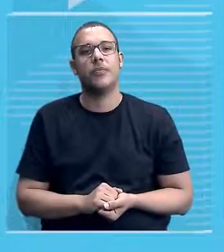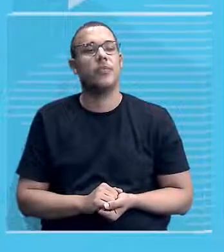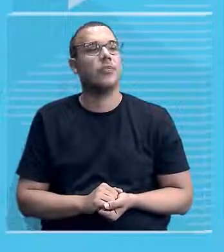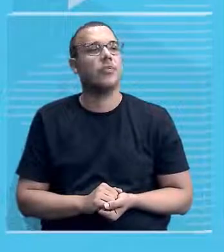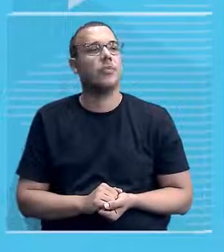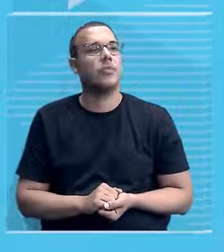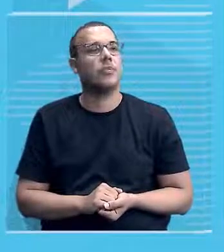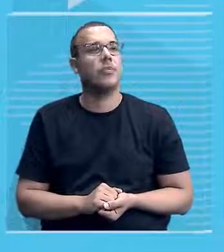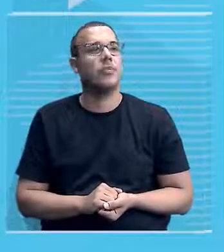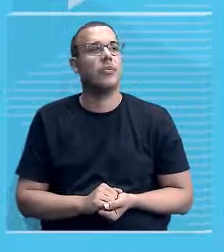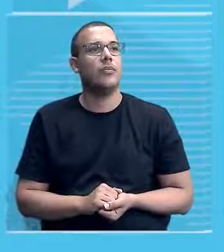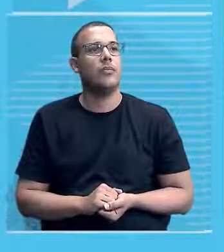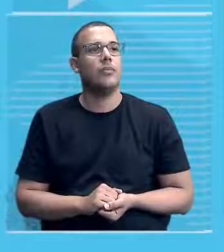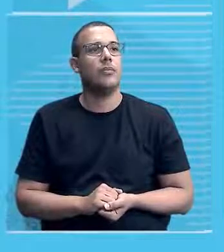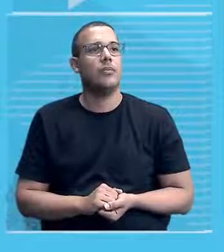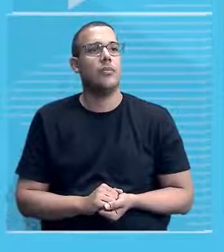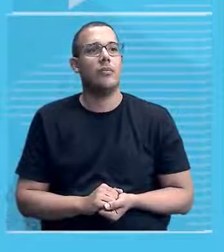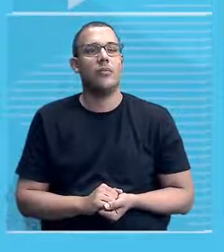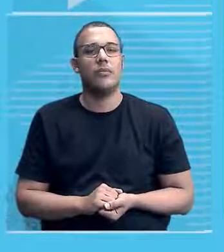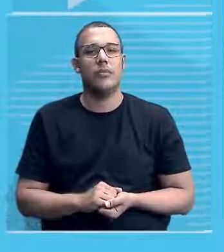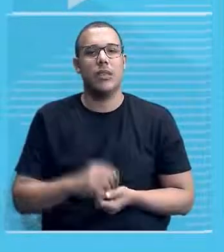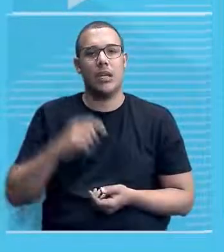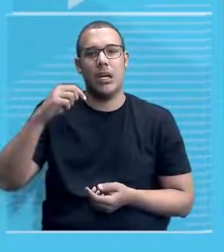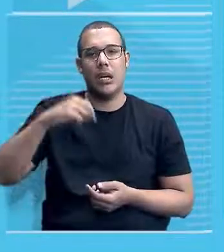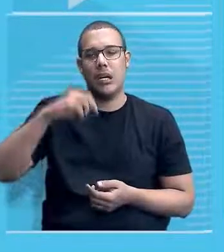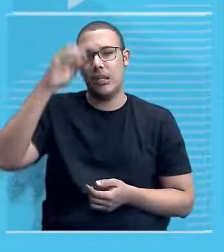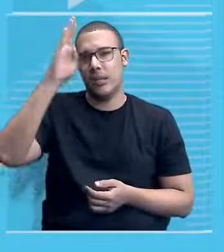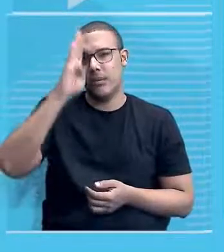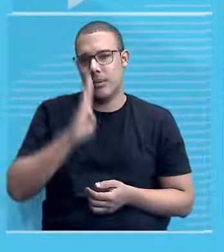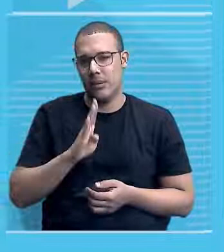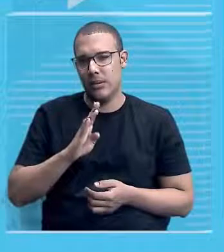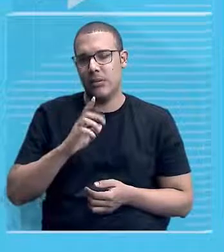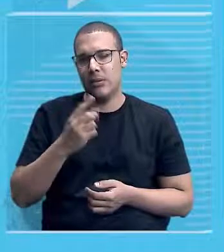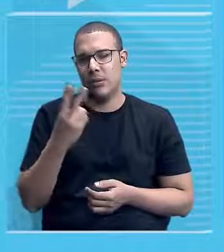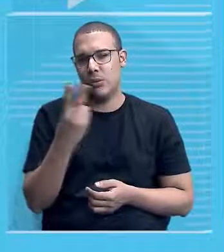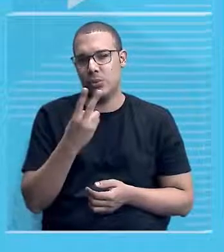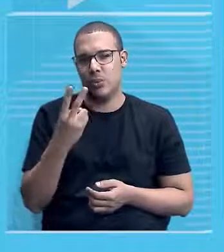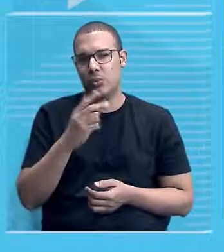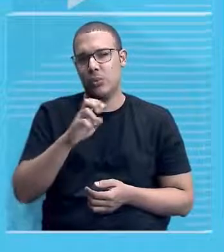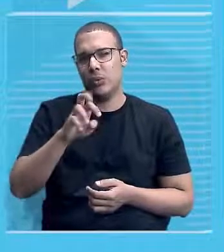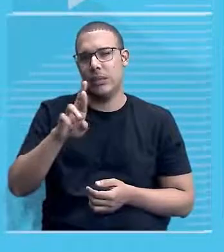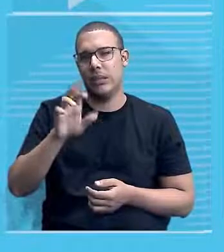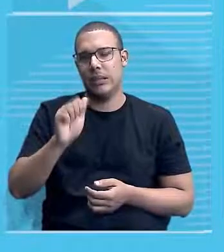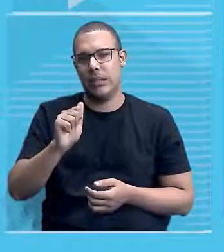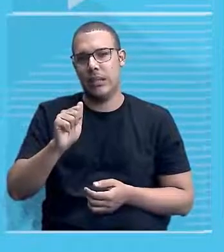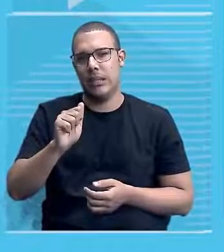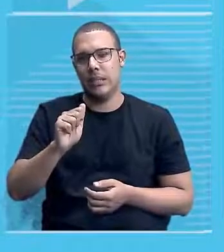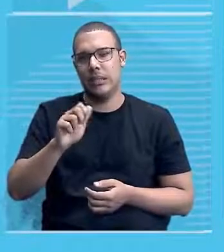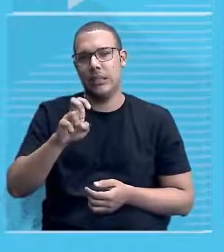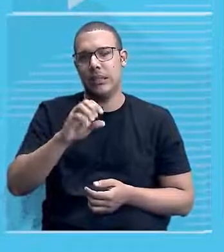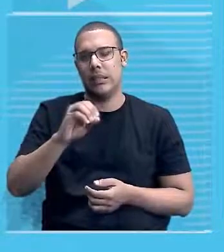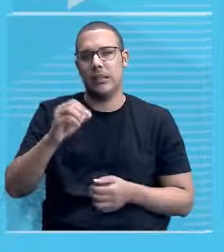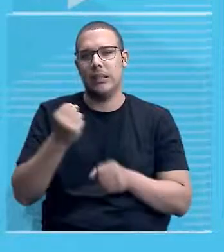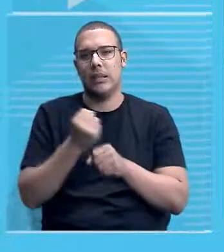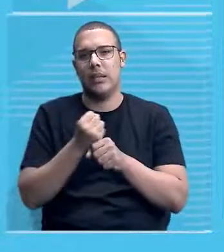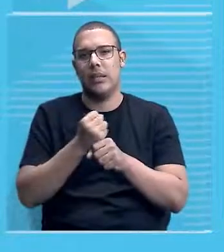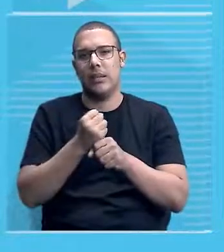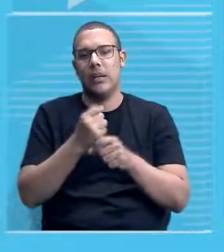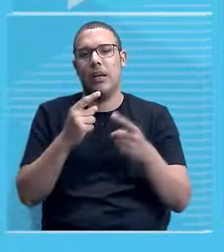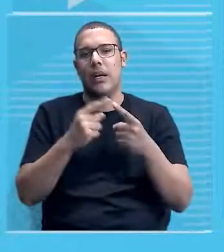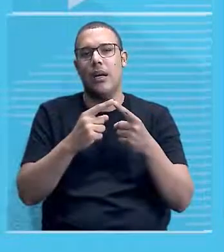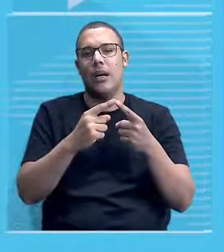Brasil nós temos duas grandes eras desses 500 anos né aí era